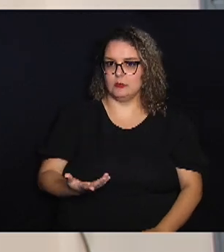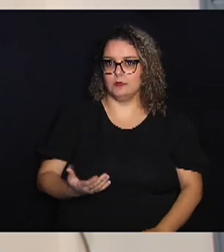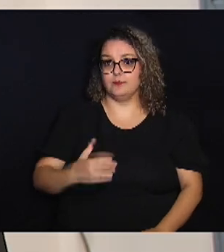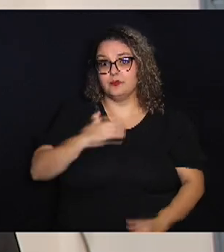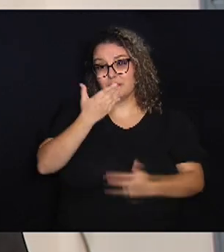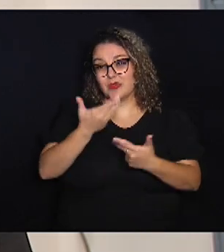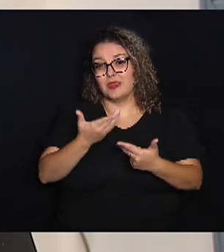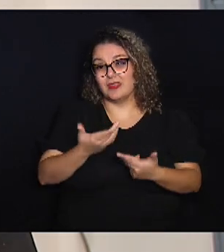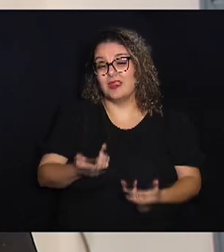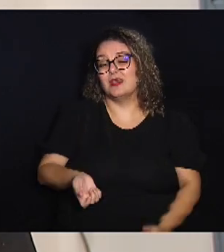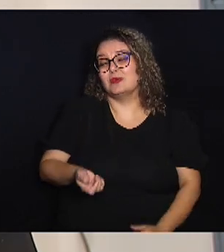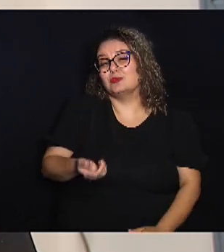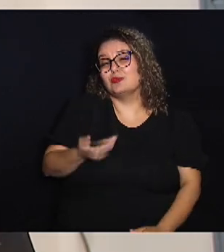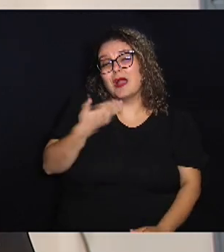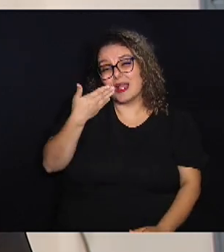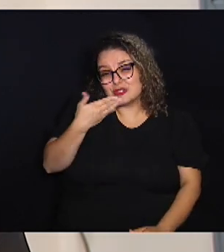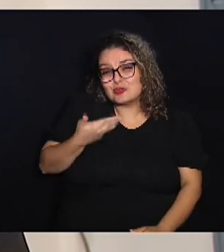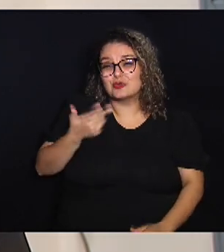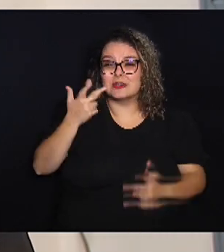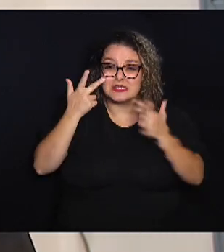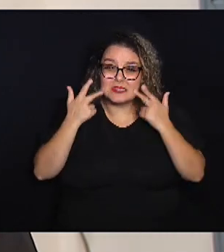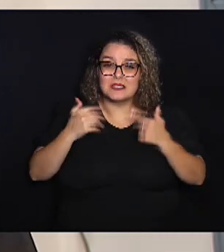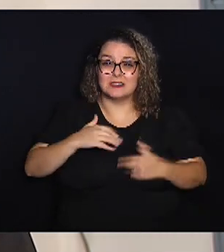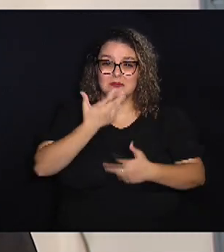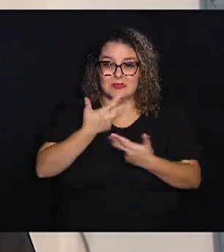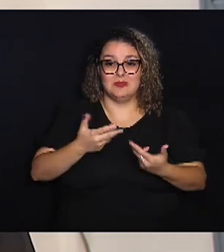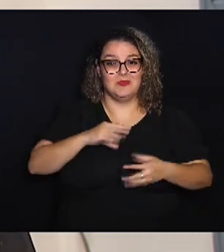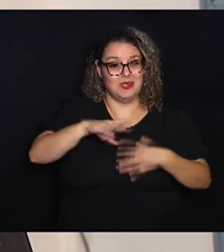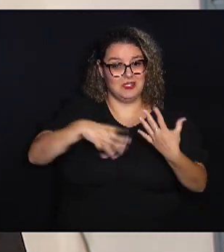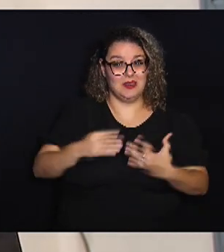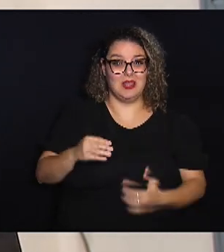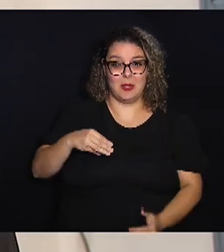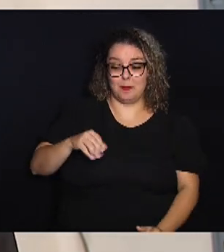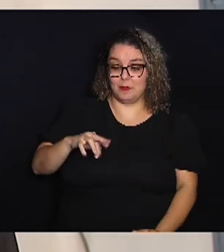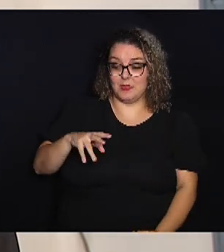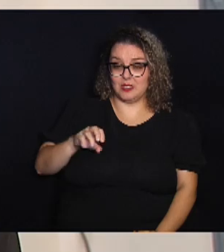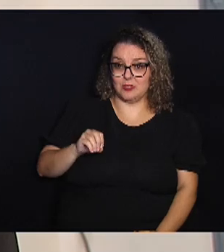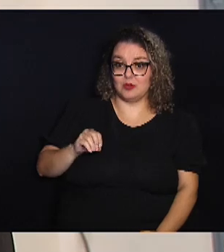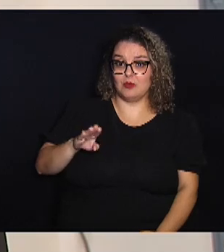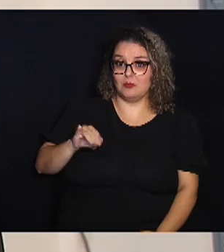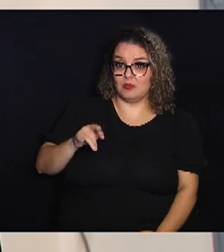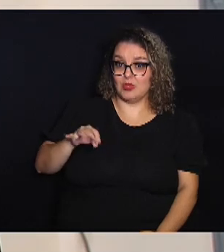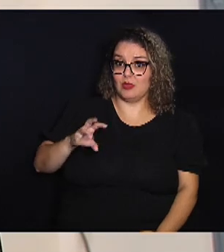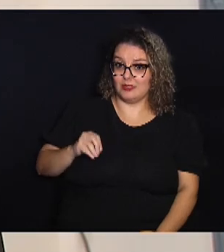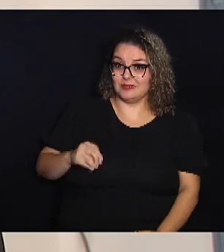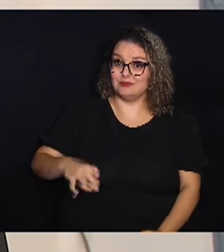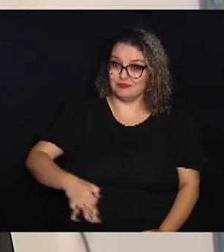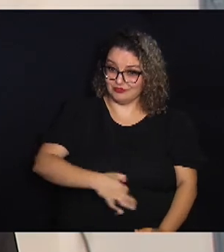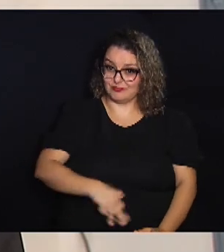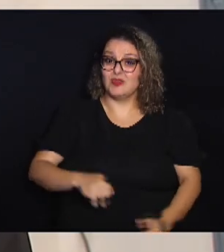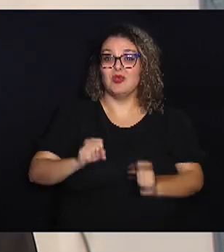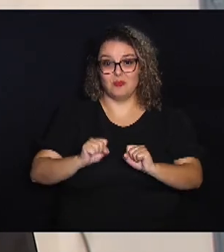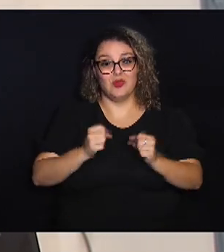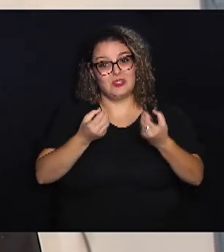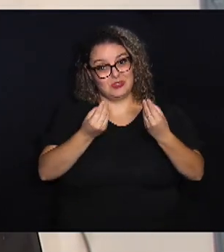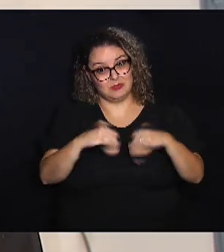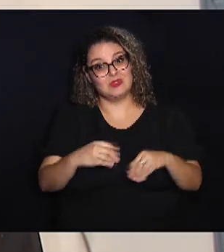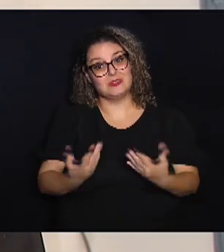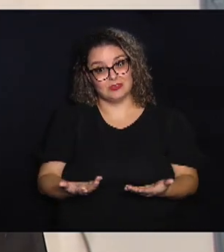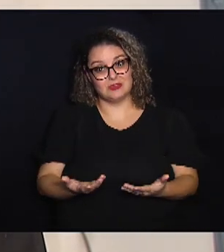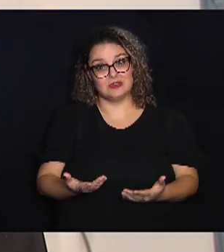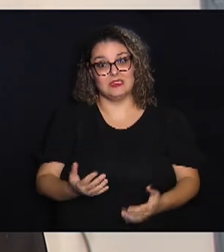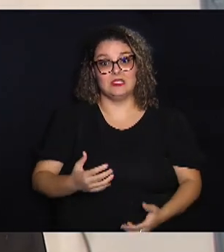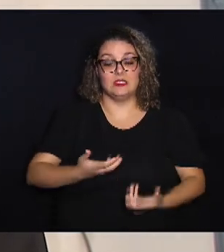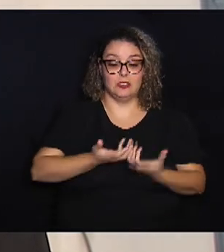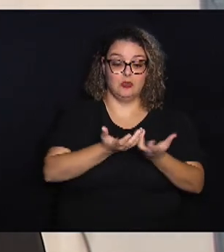frutose, né? Apesar deles gostarem, vai bagunçar tudo a microbiota intestinal deles. E a longo prazo pode ser prejudicial, né? Então,